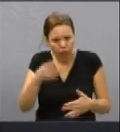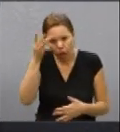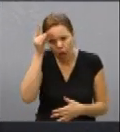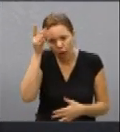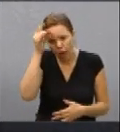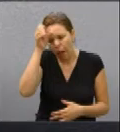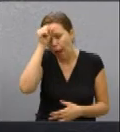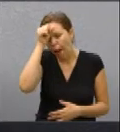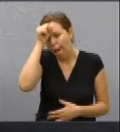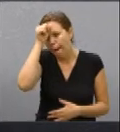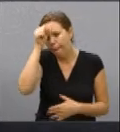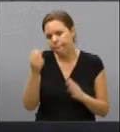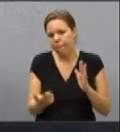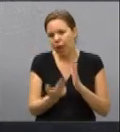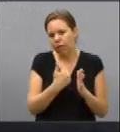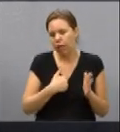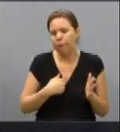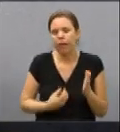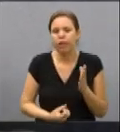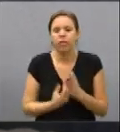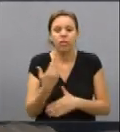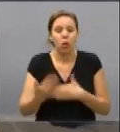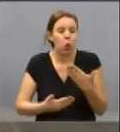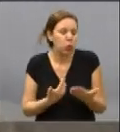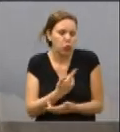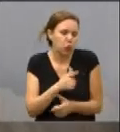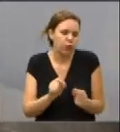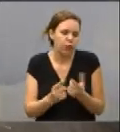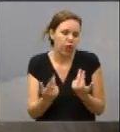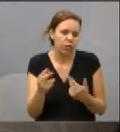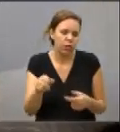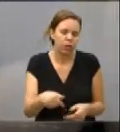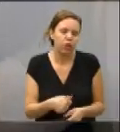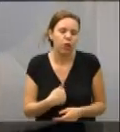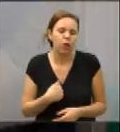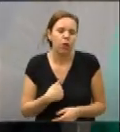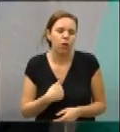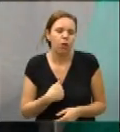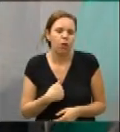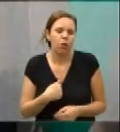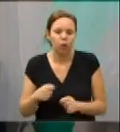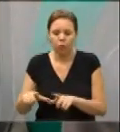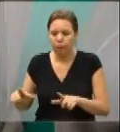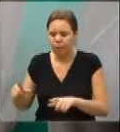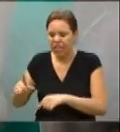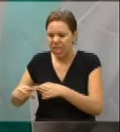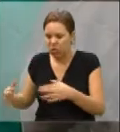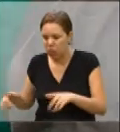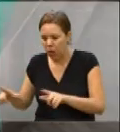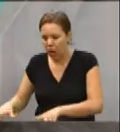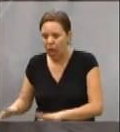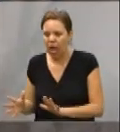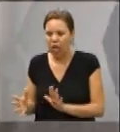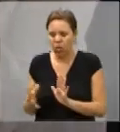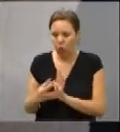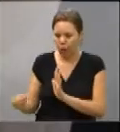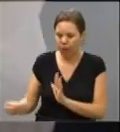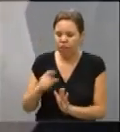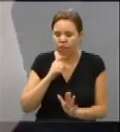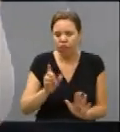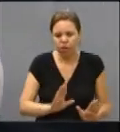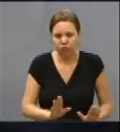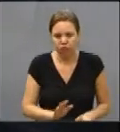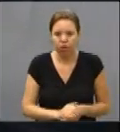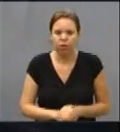desenhar também. Nas minhas criações, hoje em dia, eu não faço mais isso, né? Eu não coloco o material do lado ali para ficar copiando ninguém.